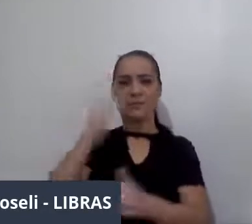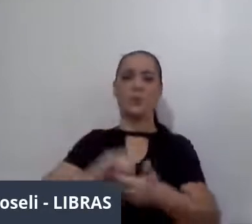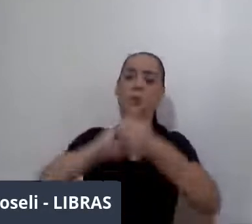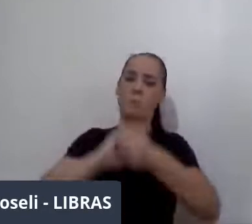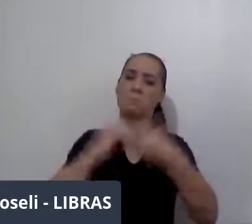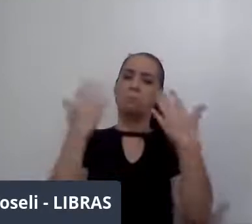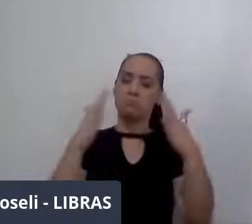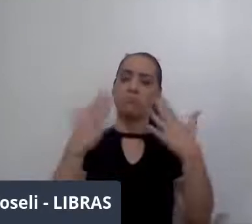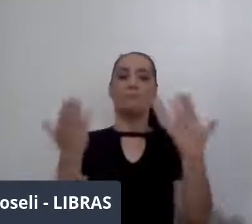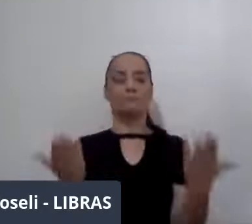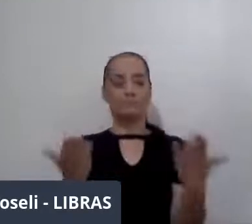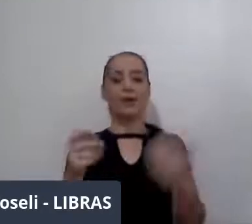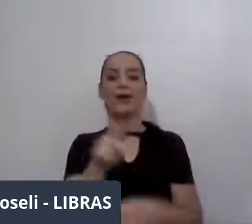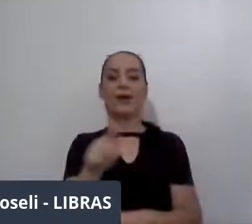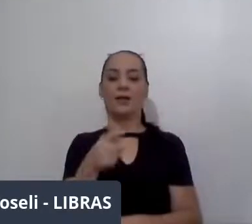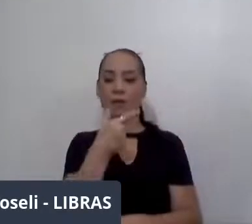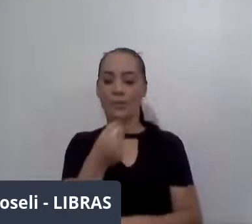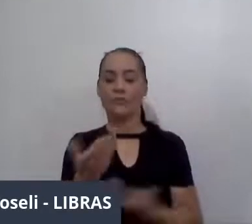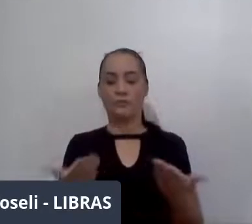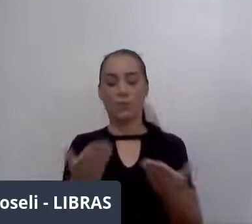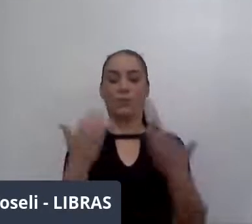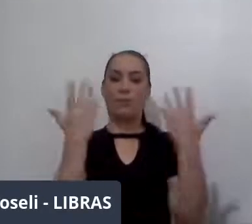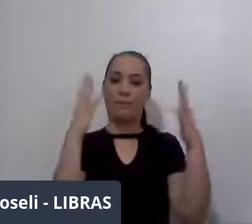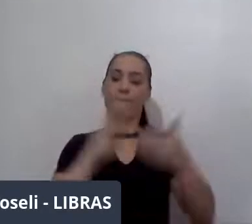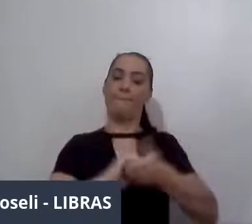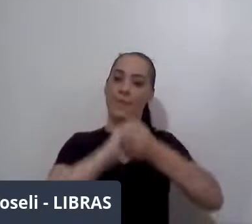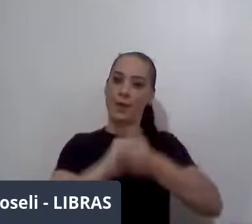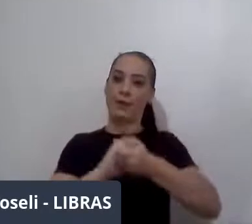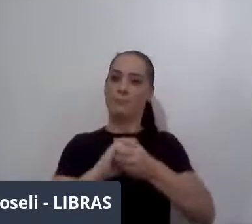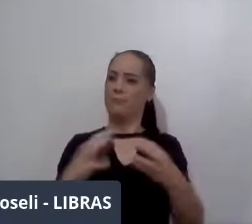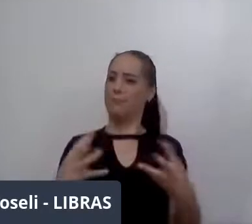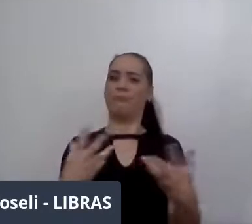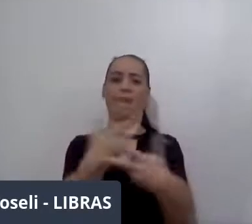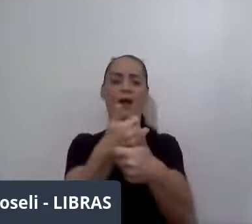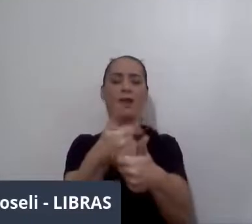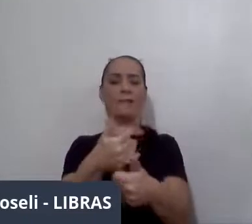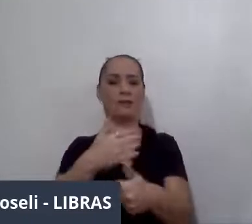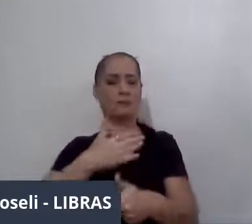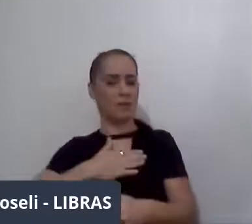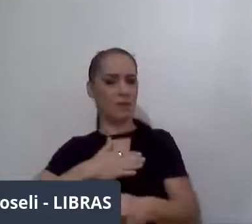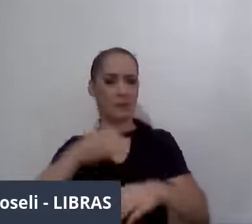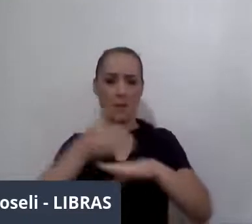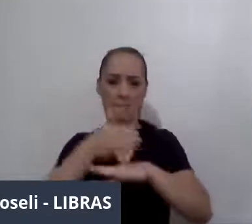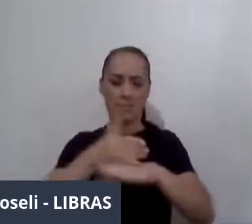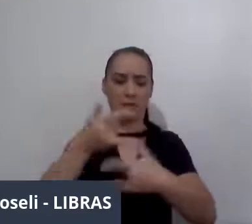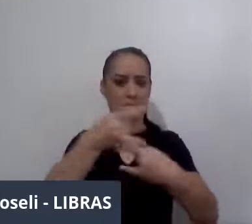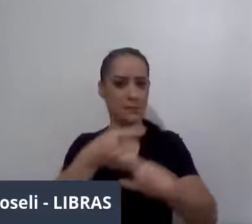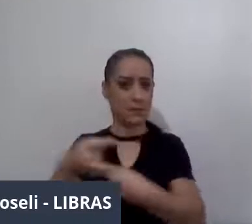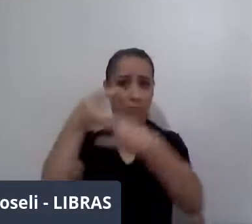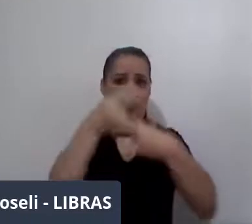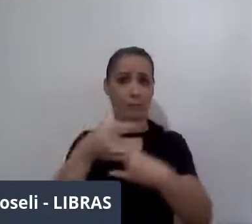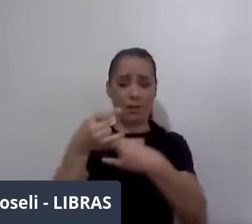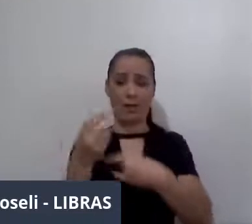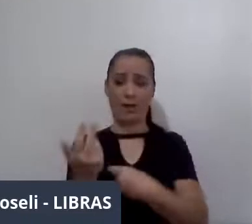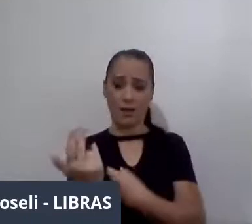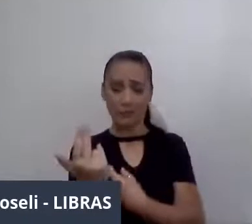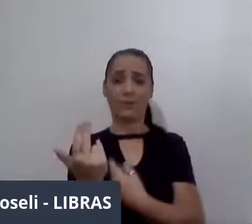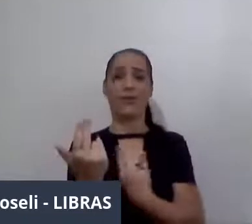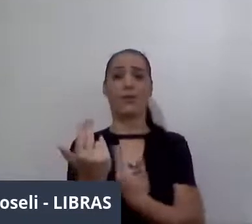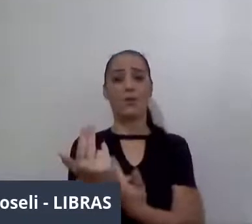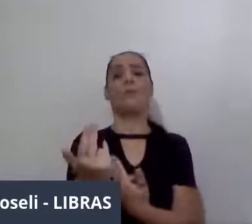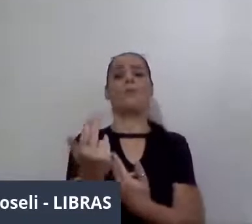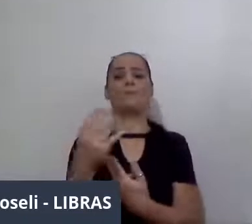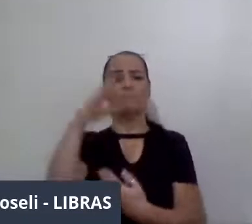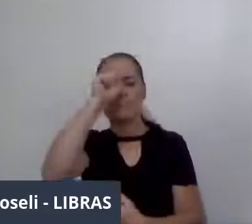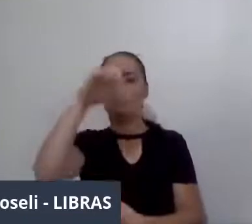parabéns, professor. Maravilha. Para mim está sendo uma aula cada vez que eu participo de uma live como essa, para interagir melhor,